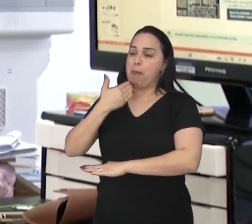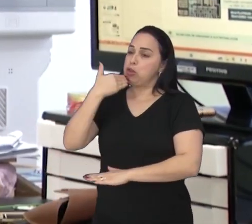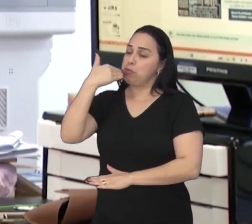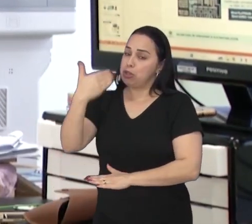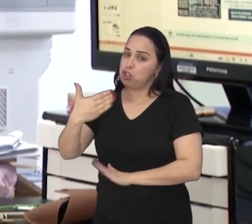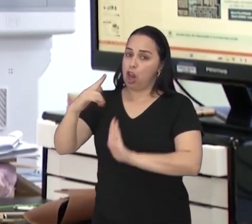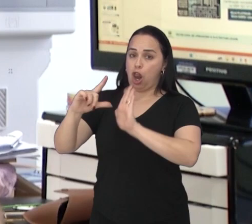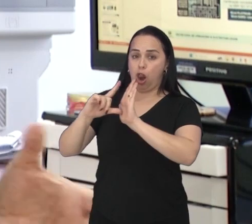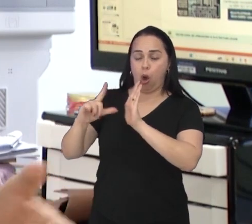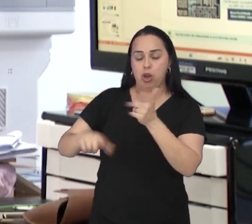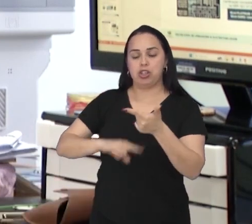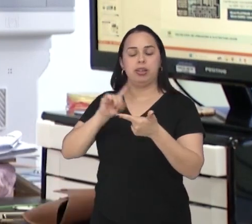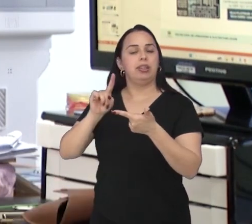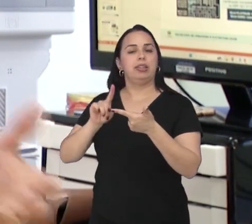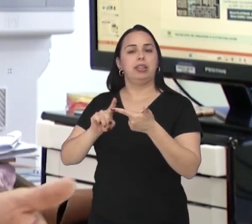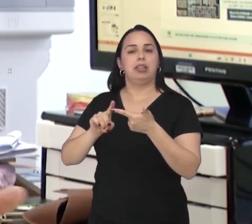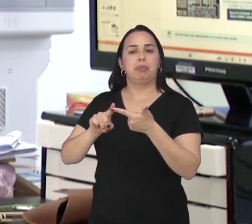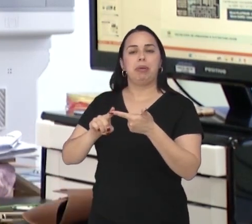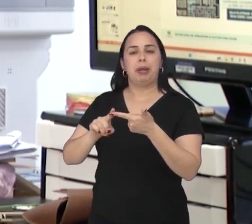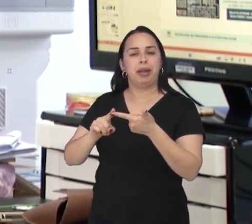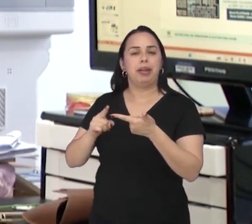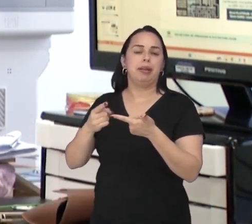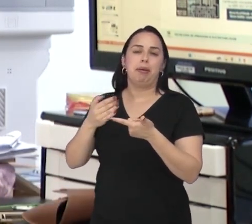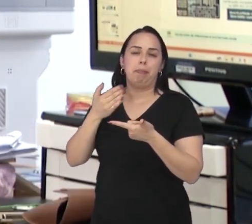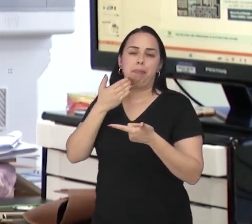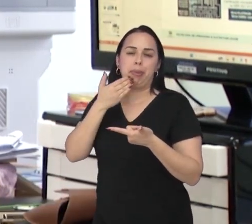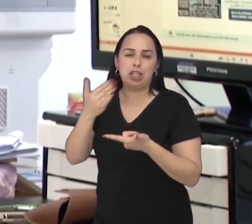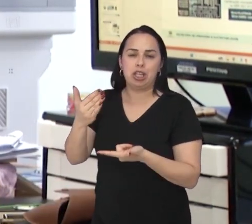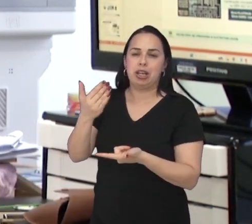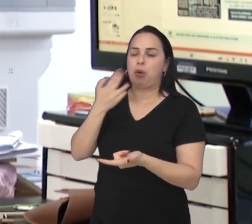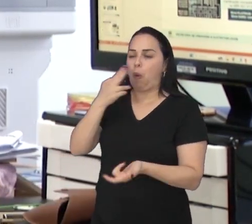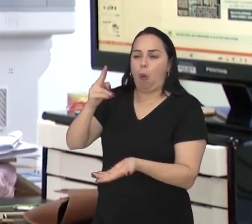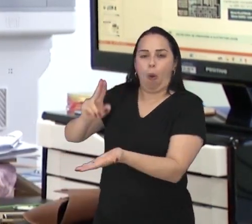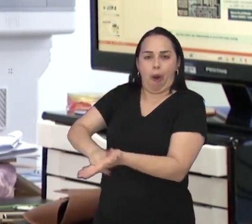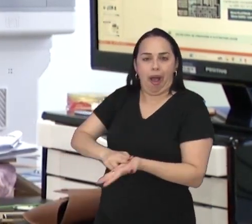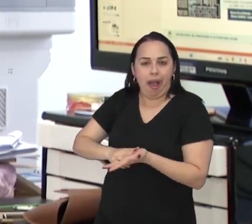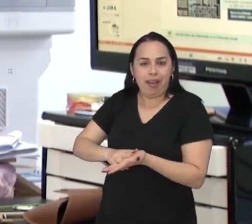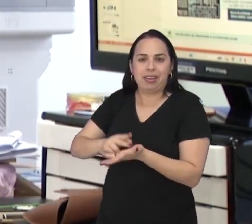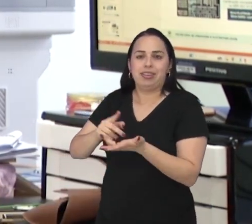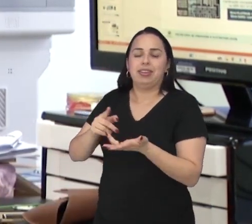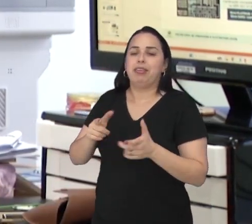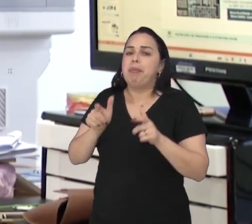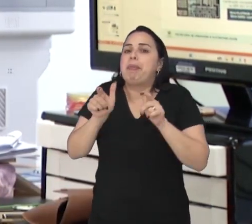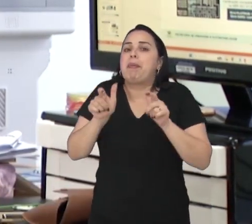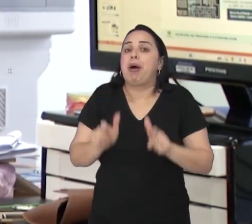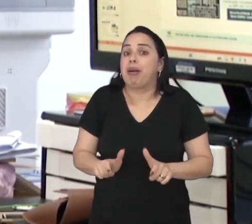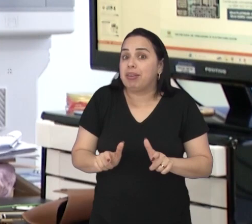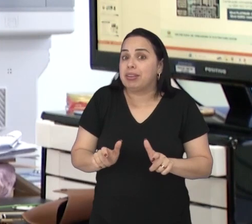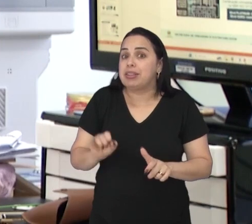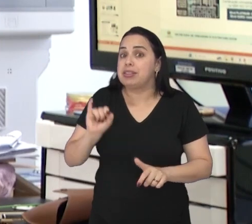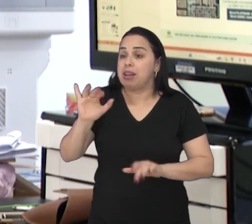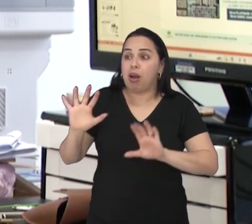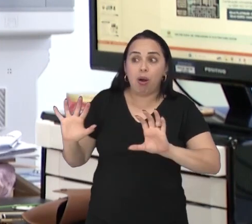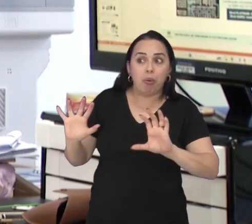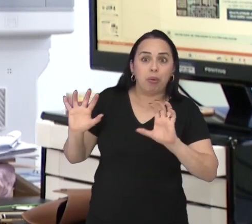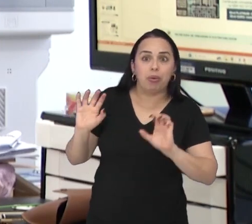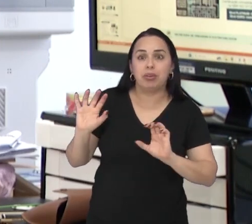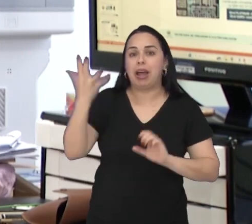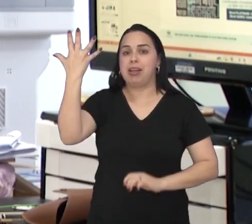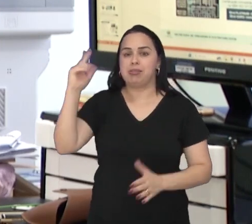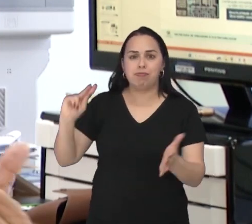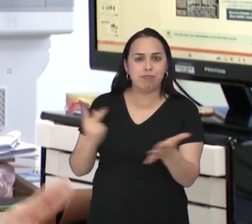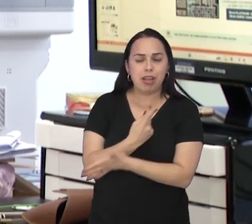comércio nesses sistemas de entregas e também em razão da localização. Em eventuais